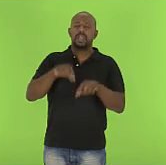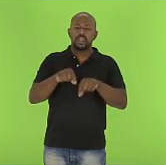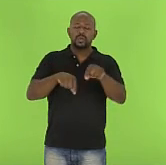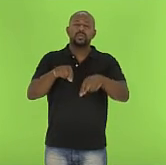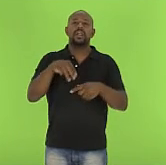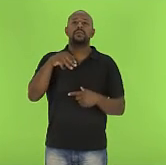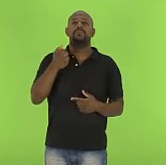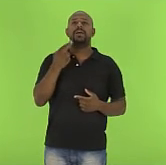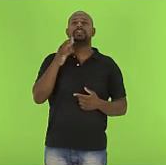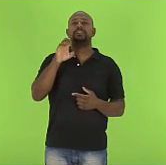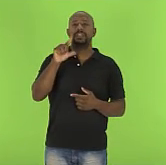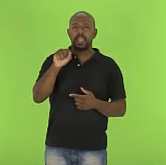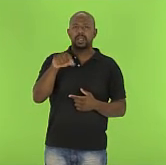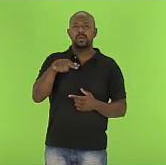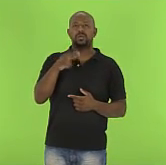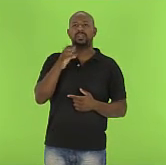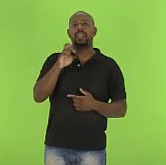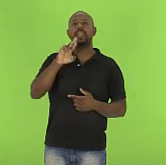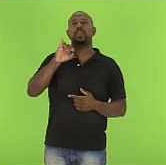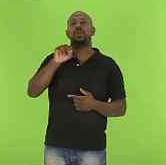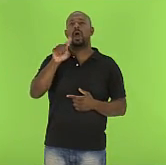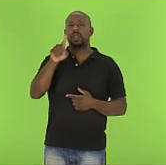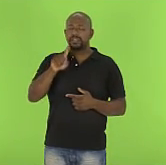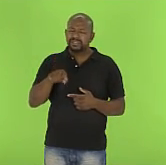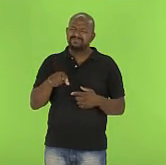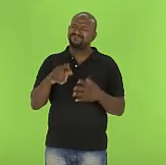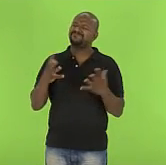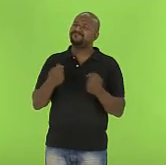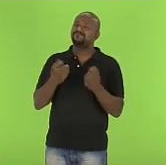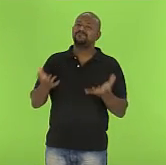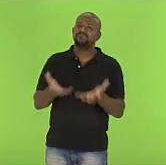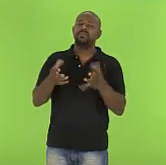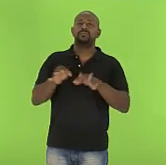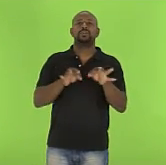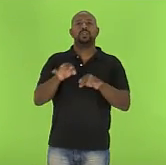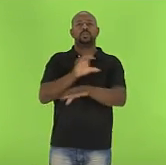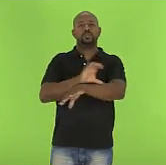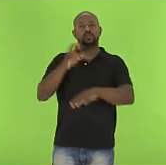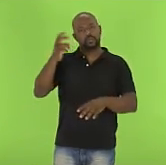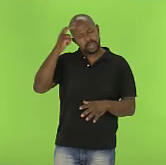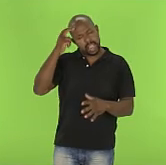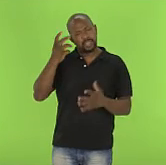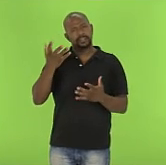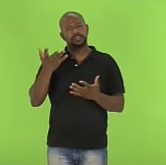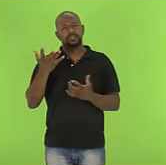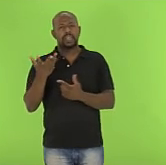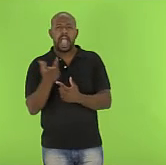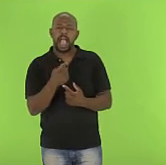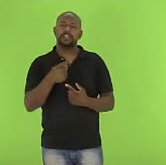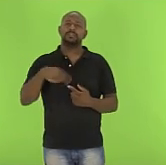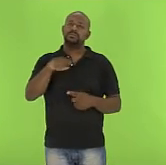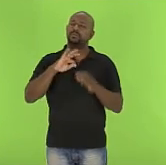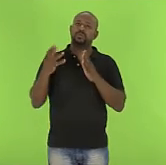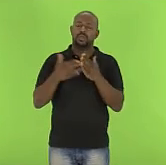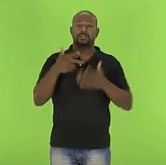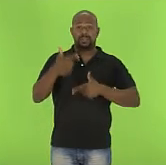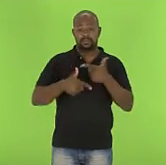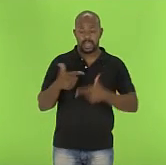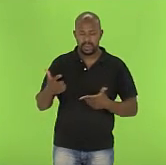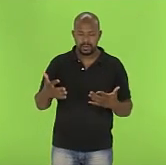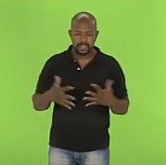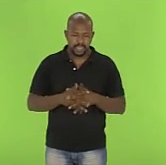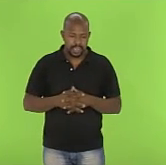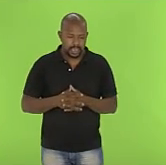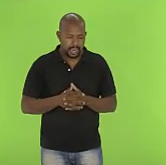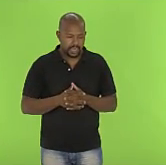da Agricultura, Marcelo Queiroz, que é um grande parceiro, um grande incentivador dos projetos culturais, artísticos, do nosso trabalho.